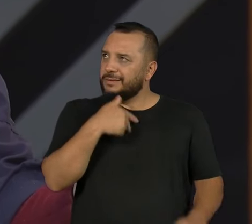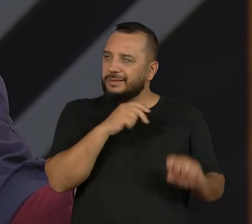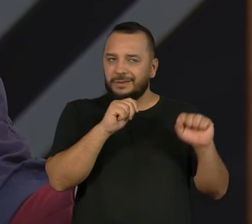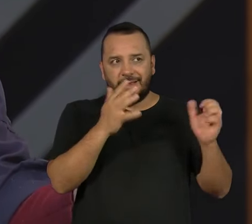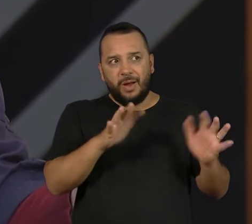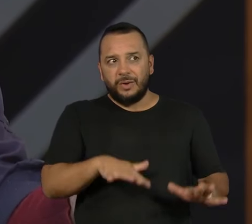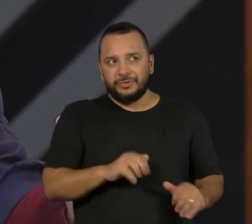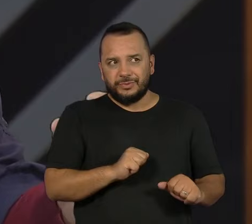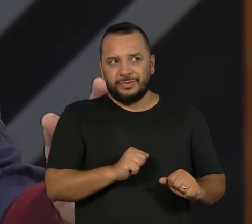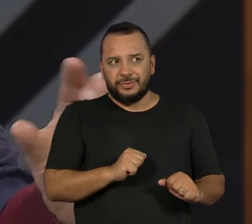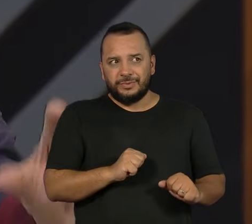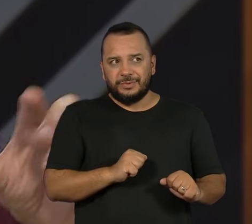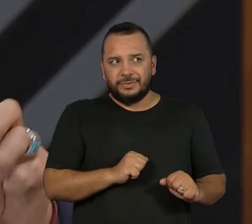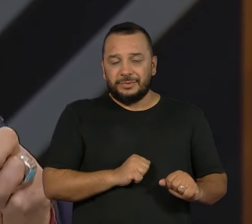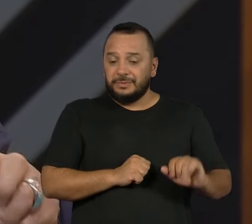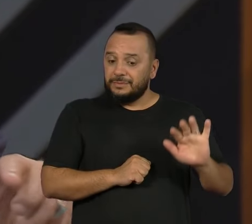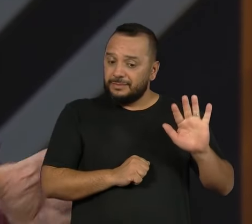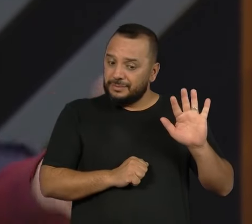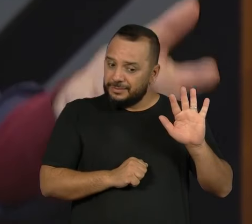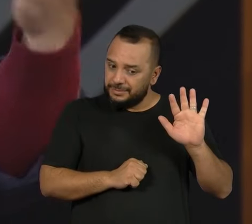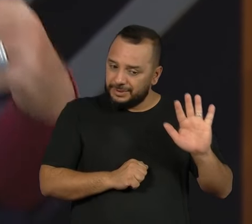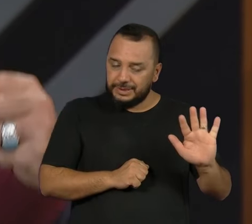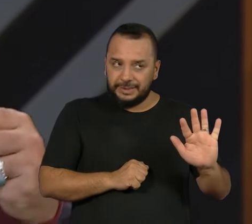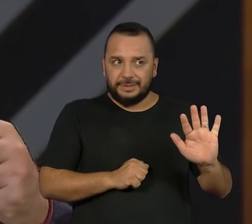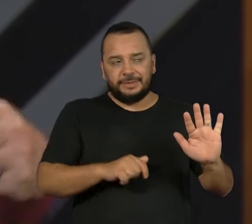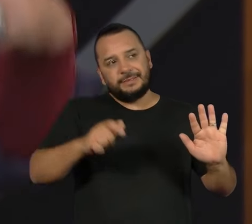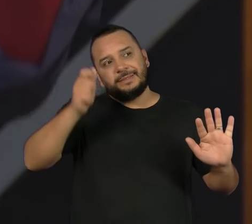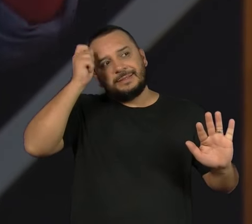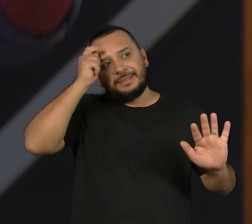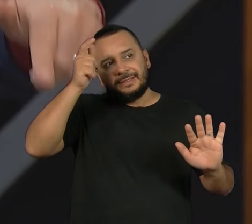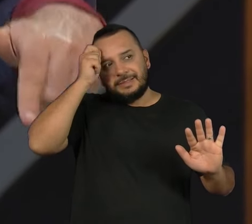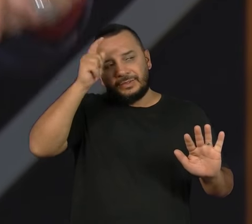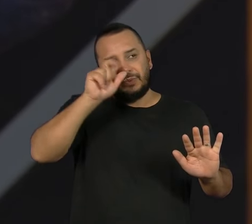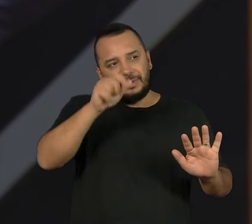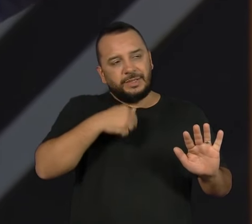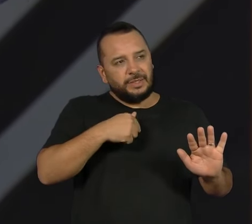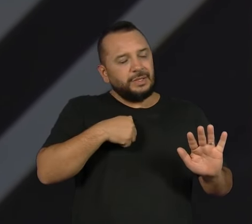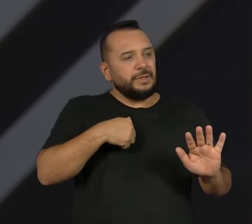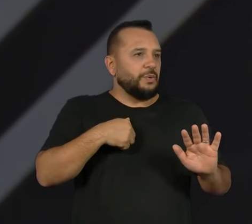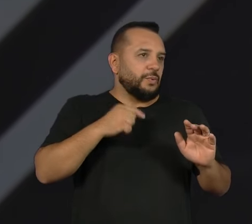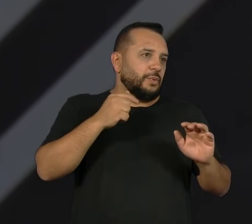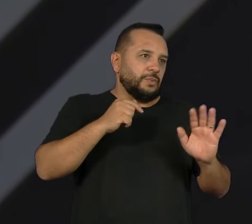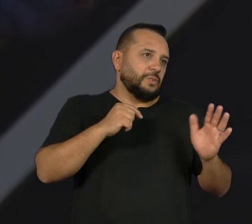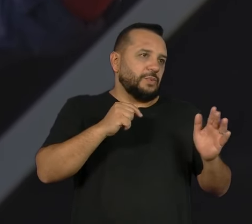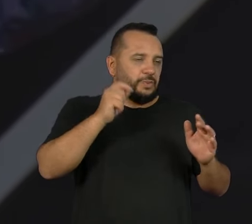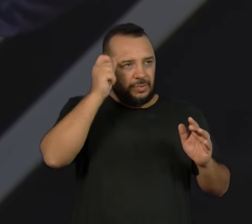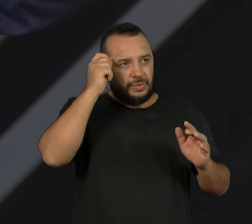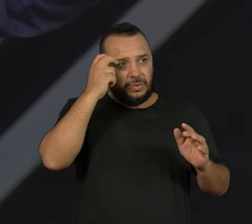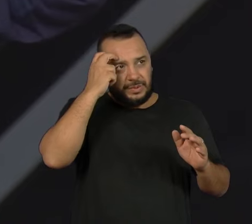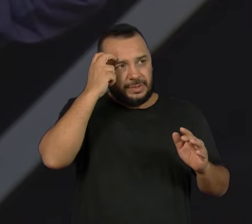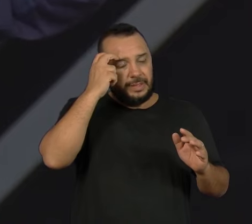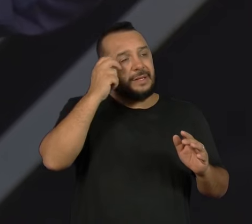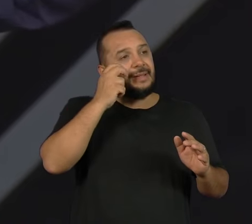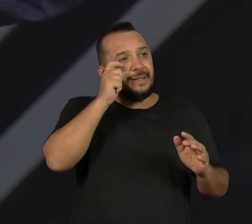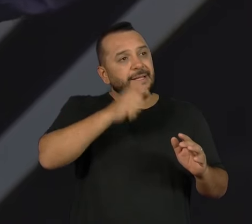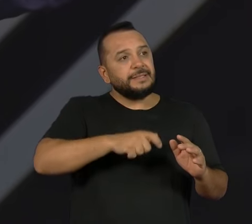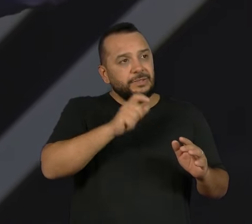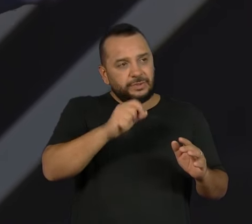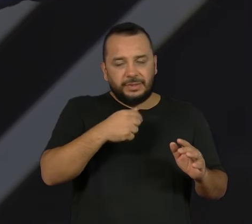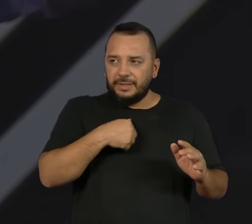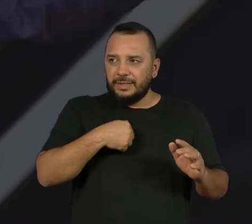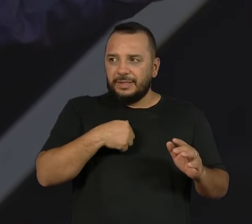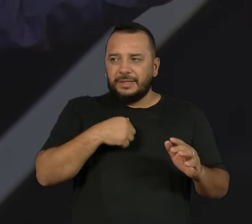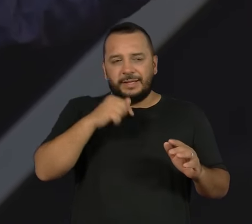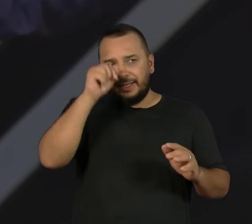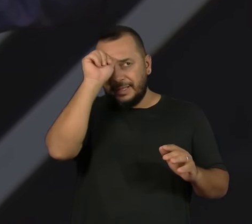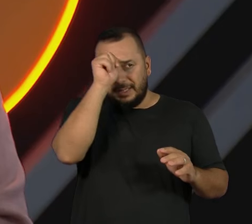muito interessante é que nessas culturas que eu trouxe, da Índia, da Indonésia, depois também da